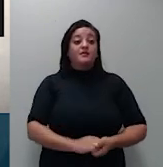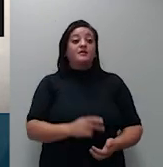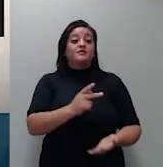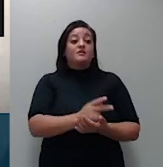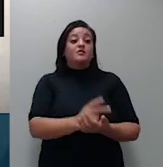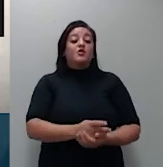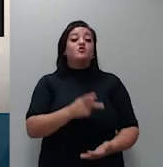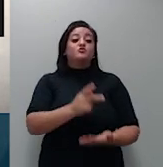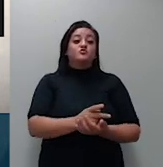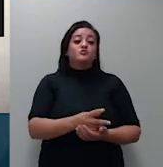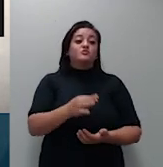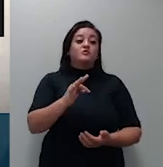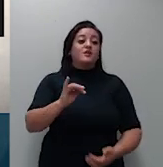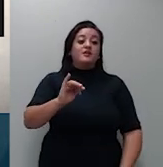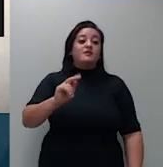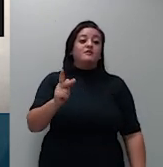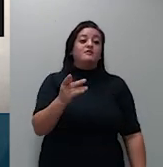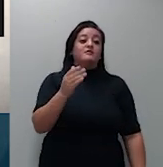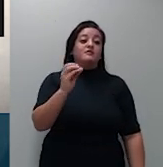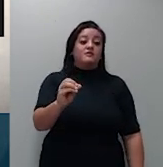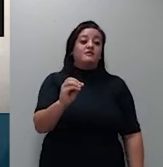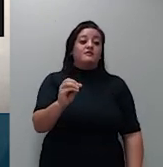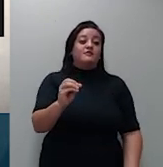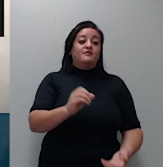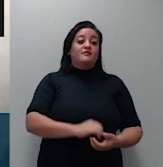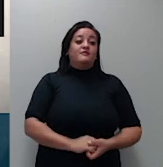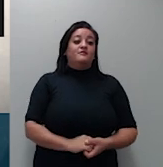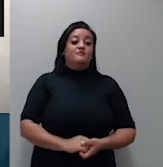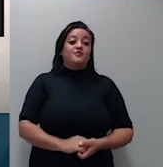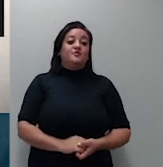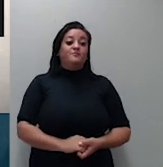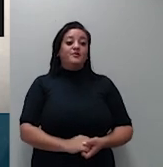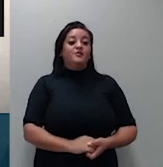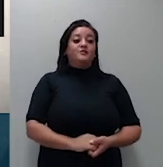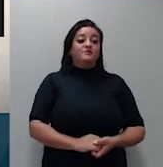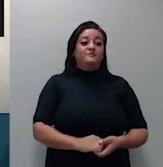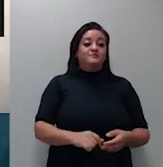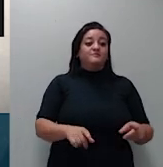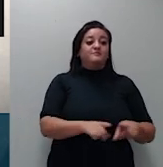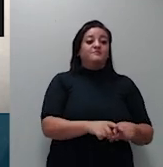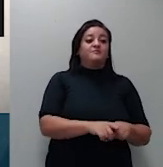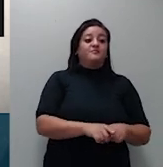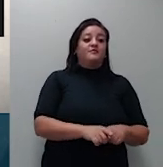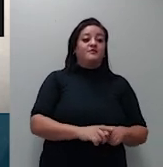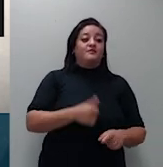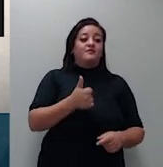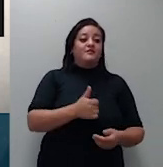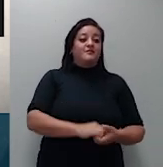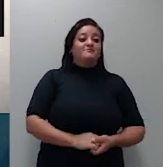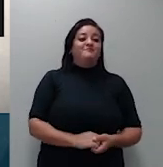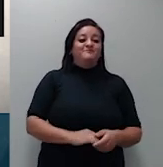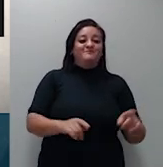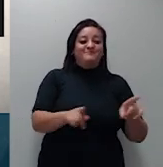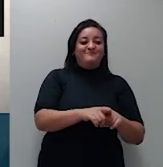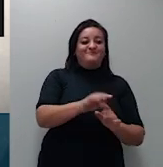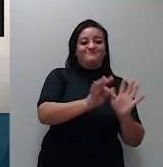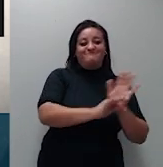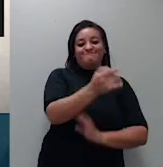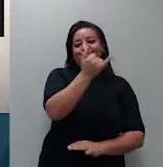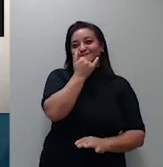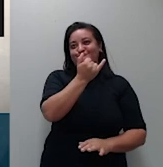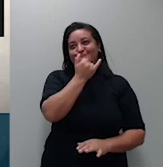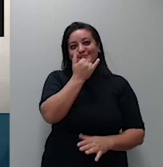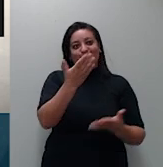filho ficou pior a emenda do que o soneto com a devida a velha dos que pensam em